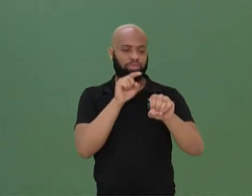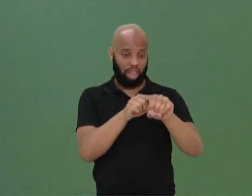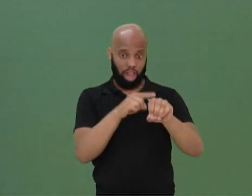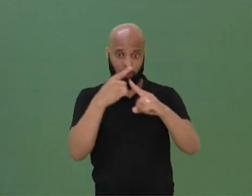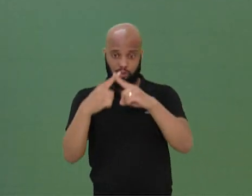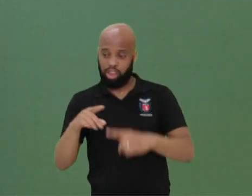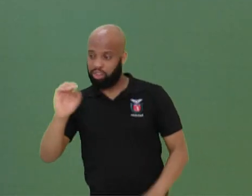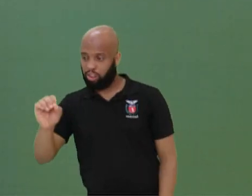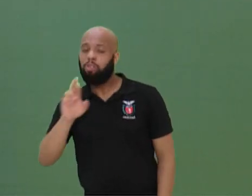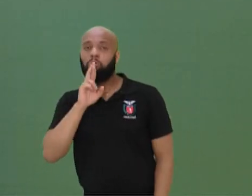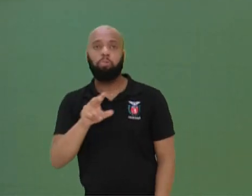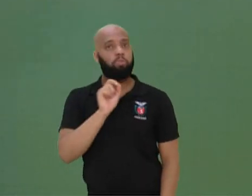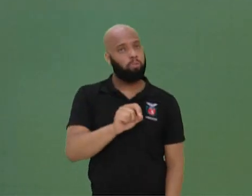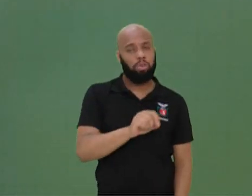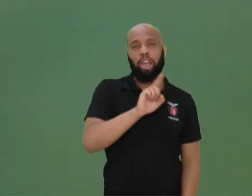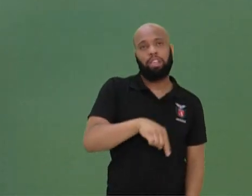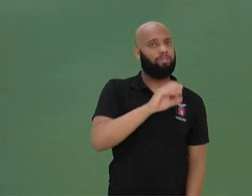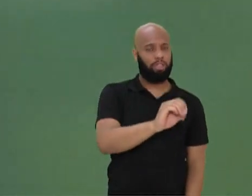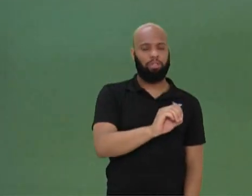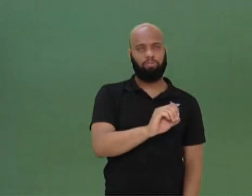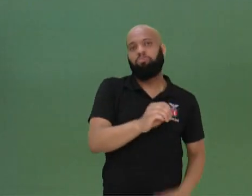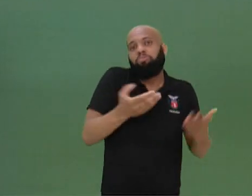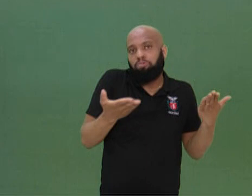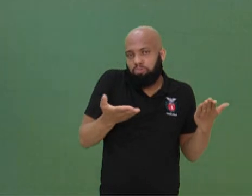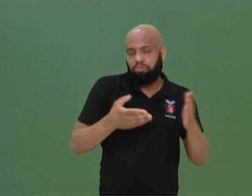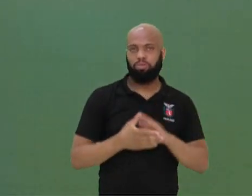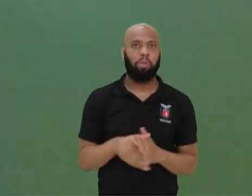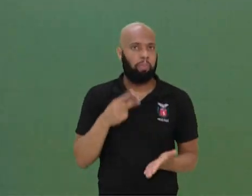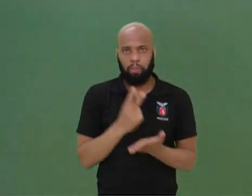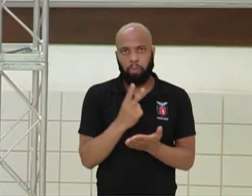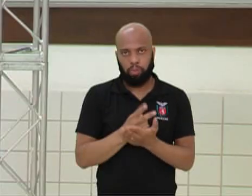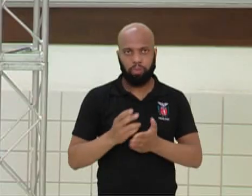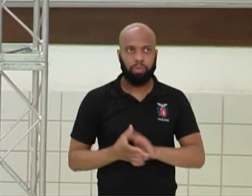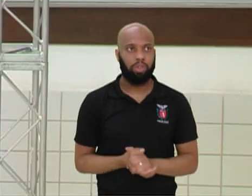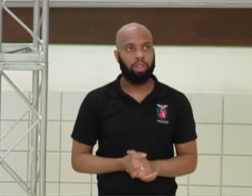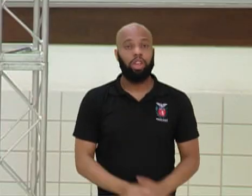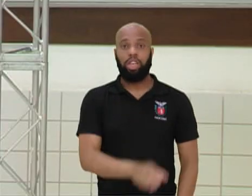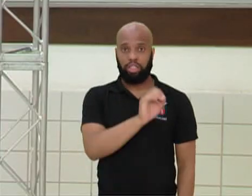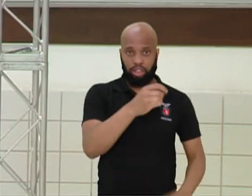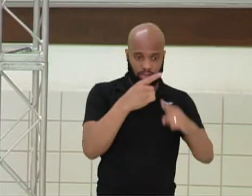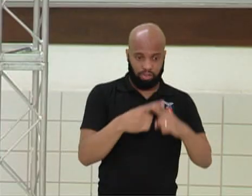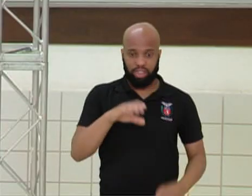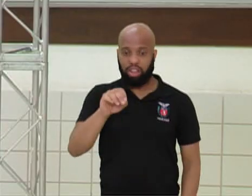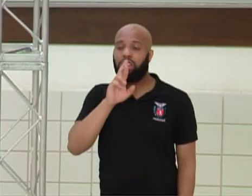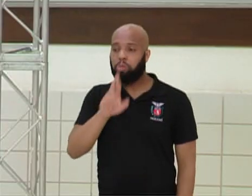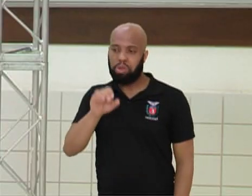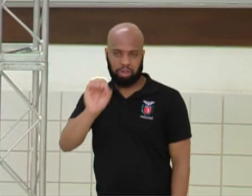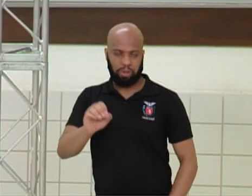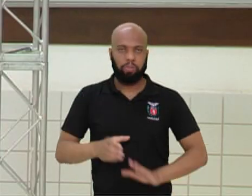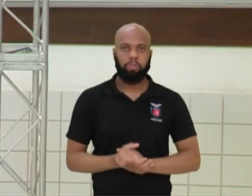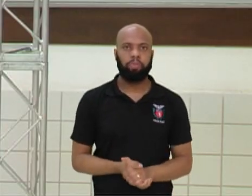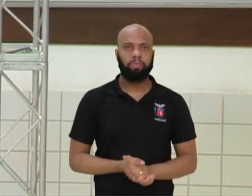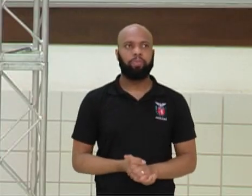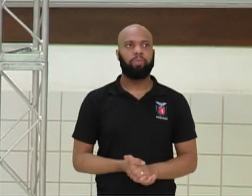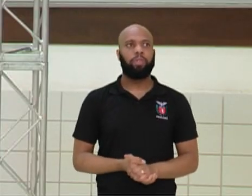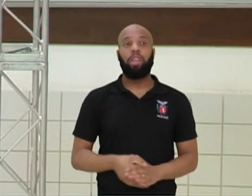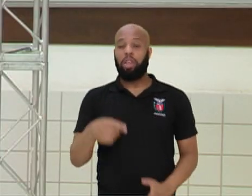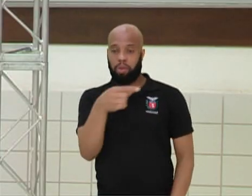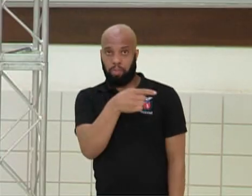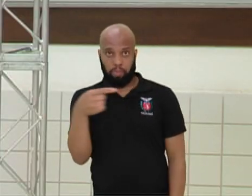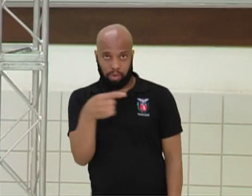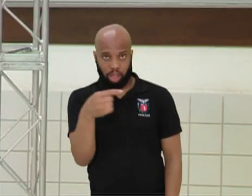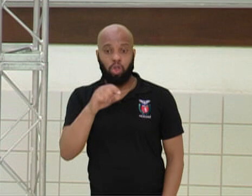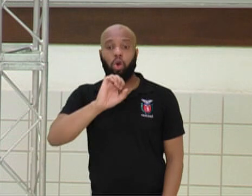mesmo. Ou seja, 0 vezes 0, que é ele mesmo, vai dar 0, né? Certo?